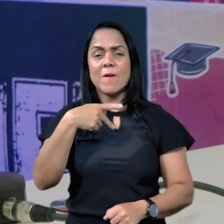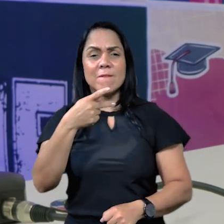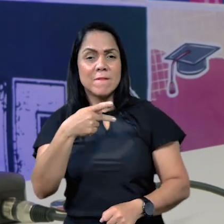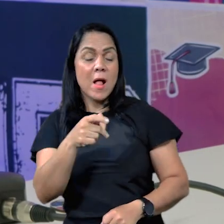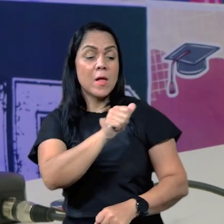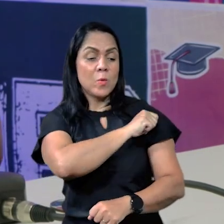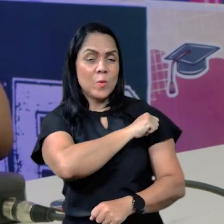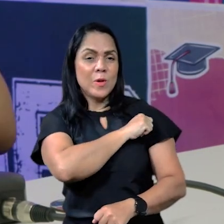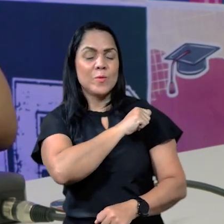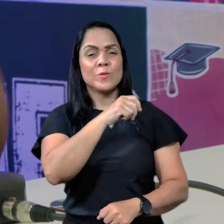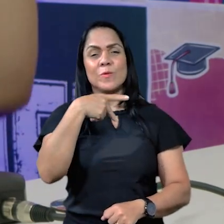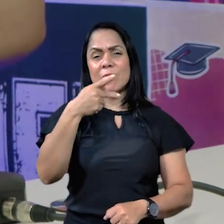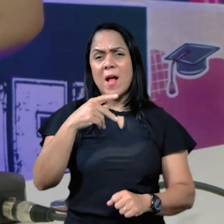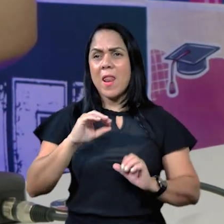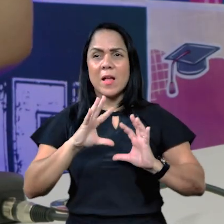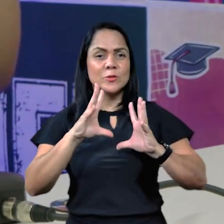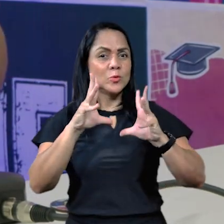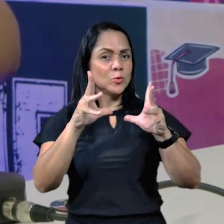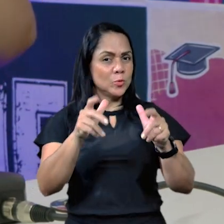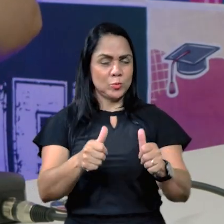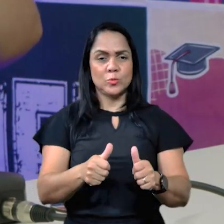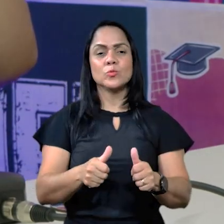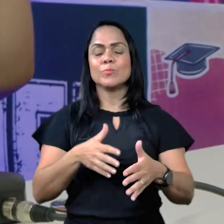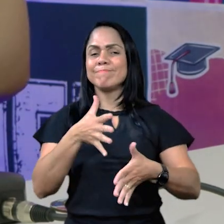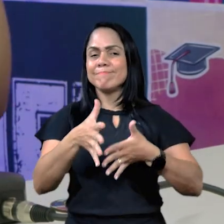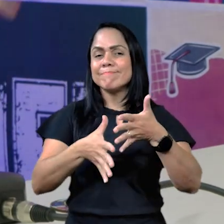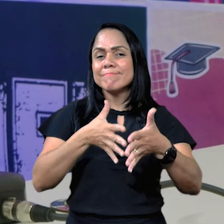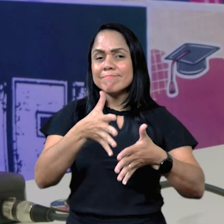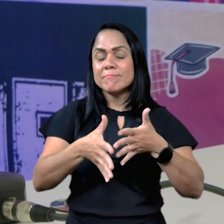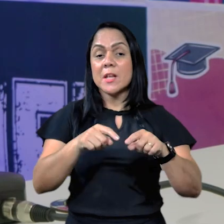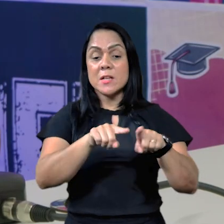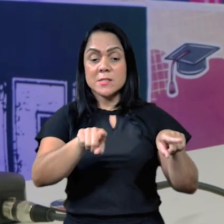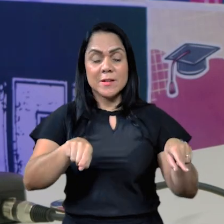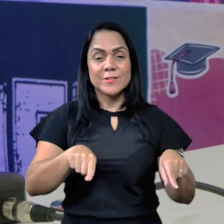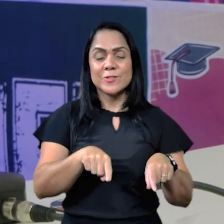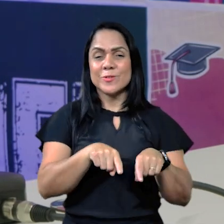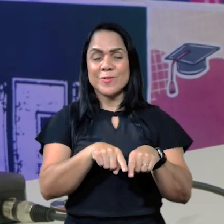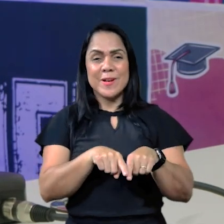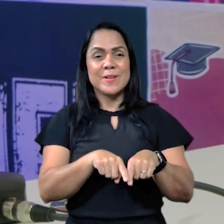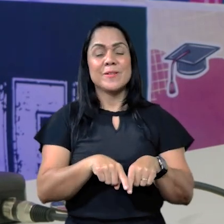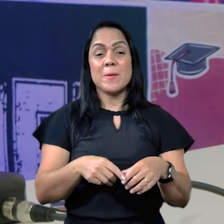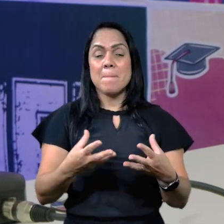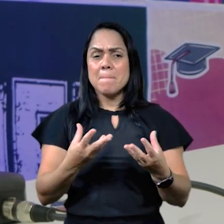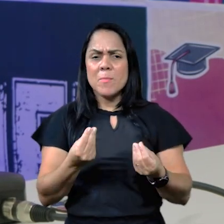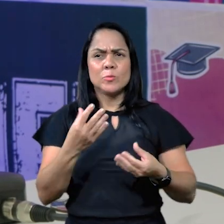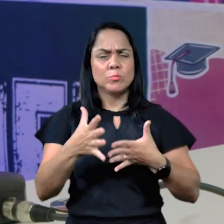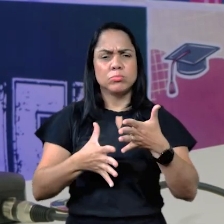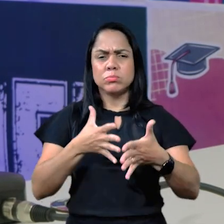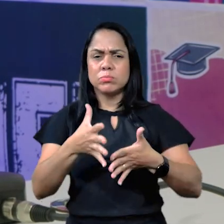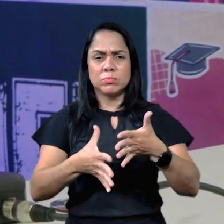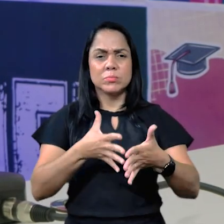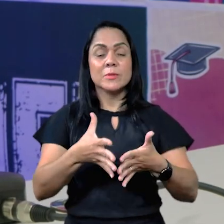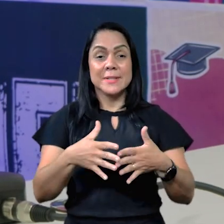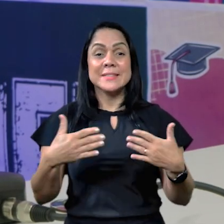alunos falam, tudo. Você traduz tudo, em sala de aula é uma loucura. É mu Gente, eu falo assim que